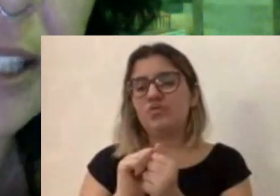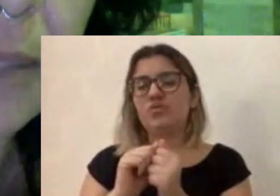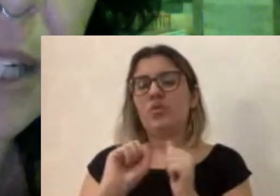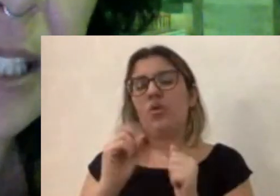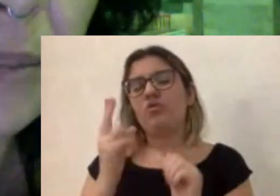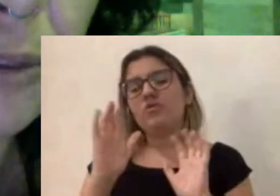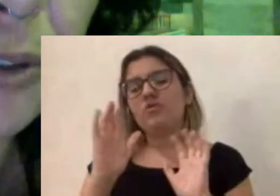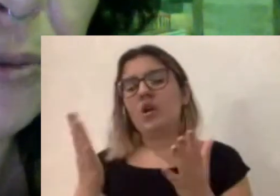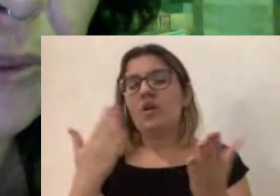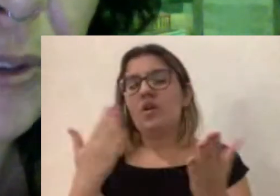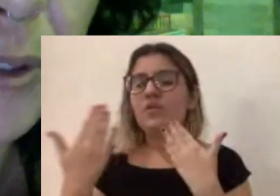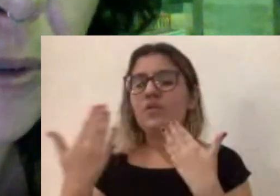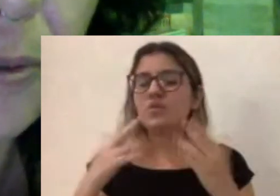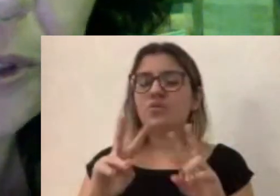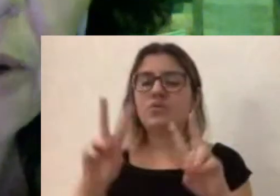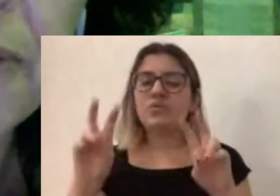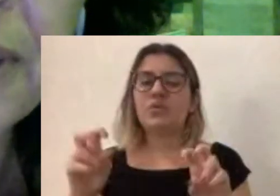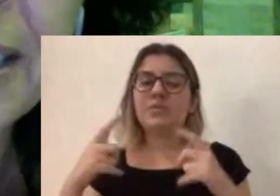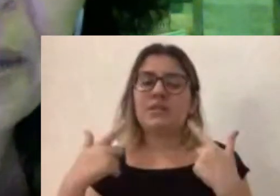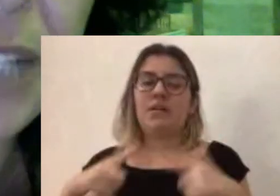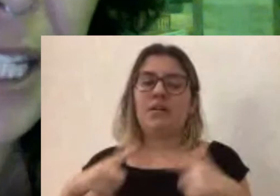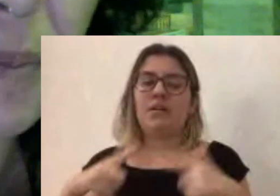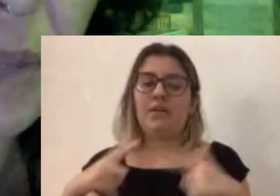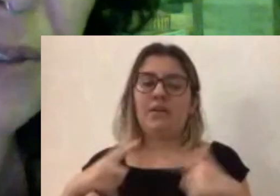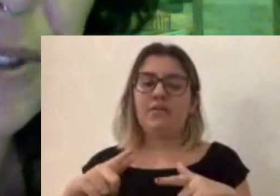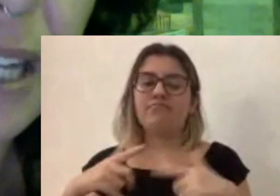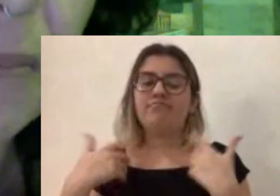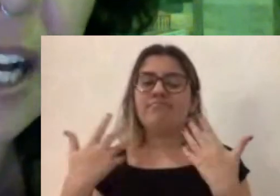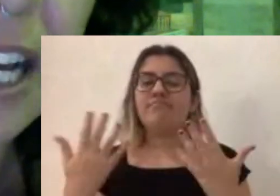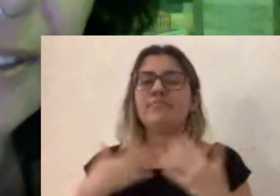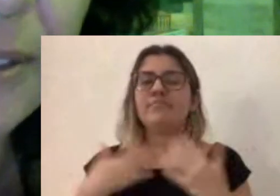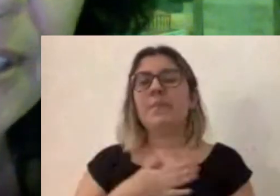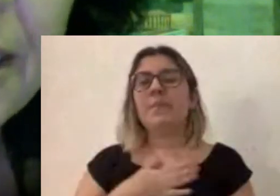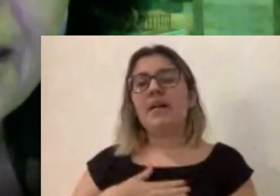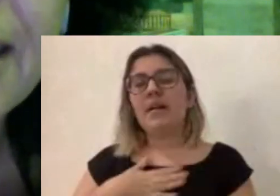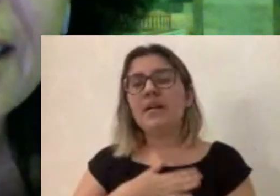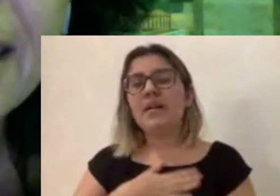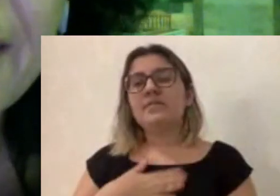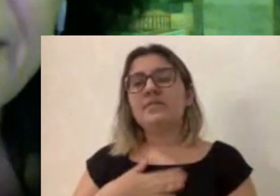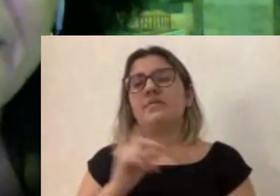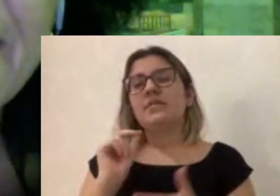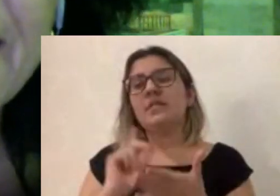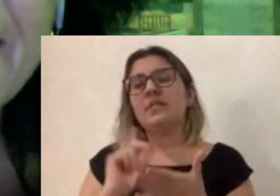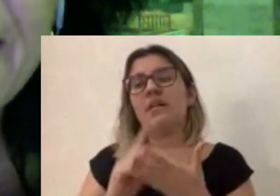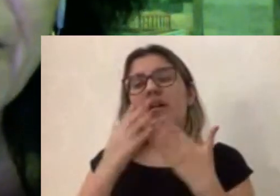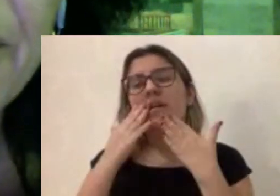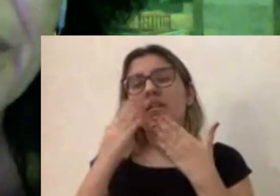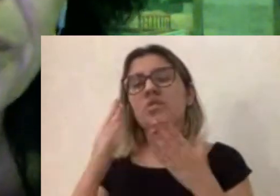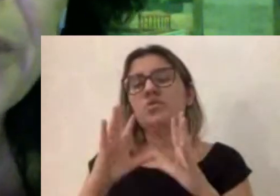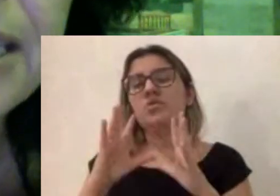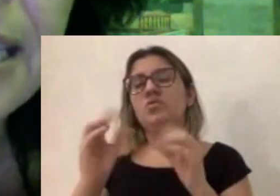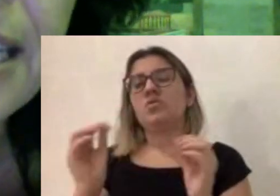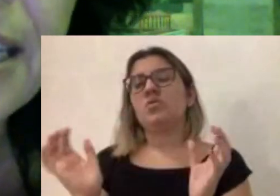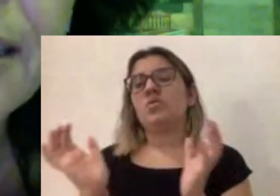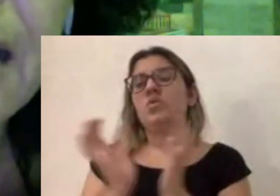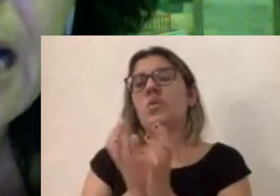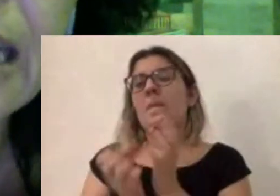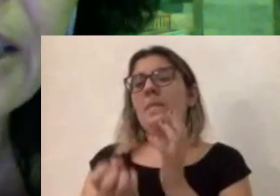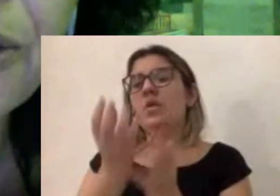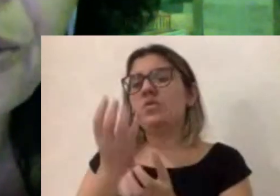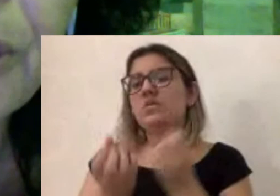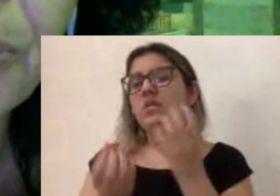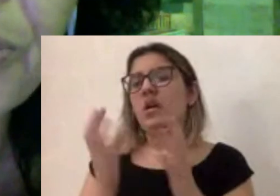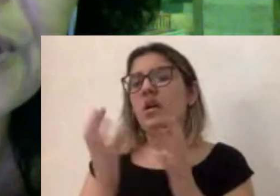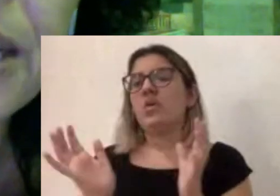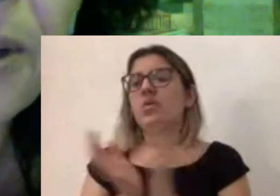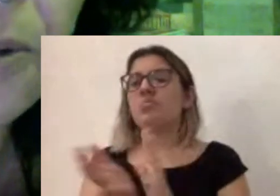já trabalhamos juntos ou já conversamos a respeito dos trabalhos. Então é um grande prazer,